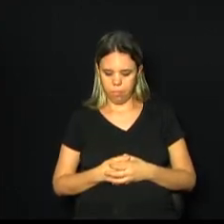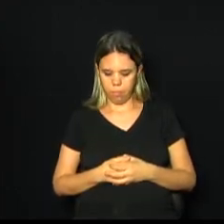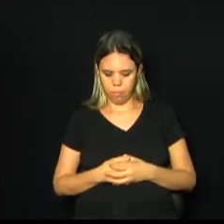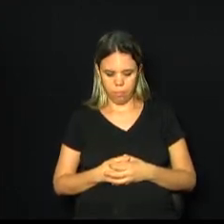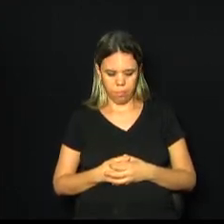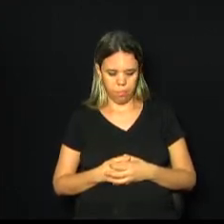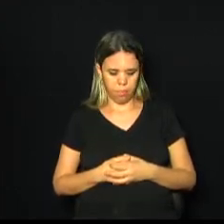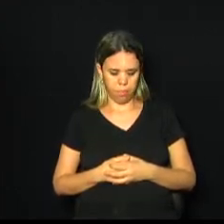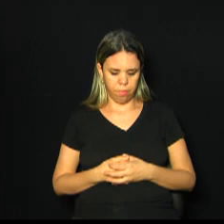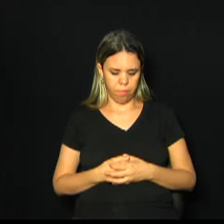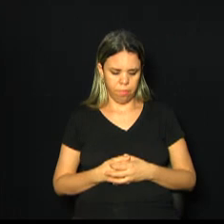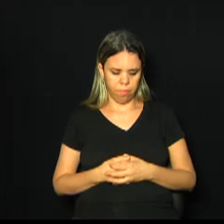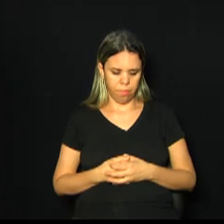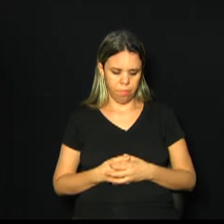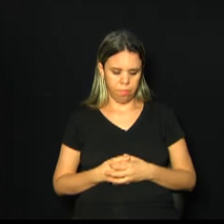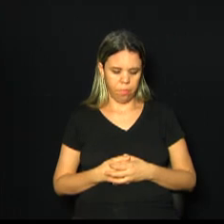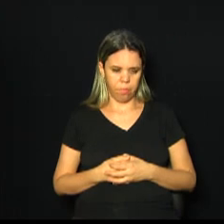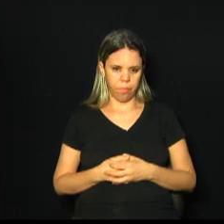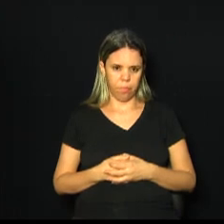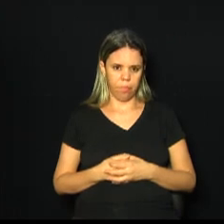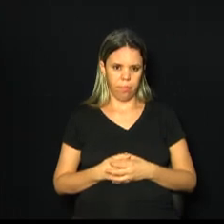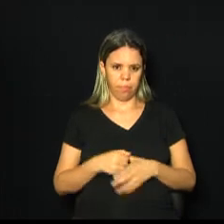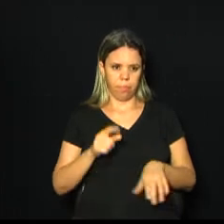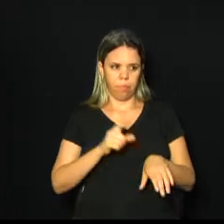Com relação ao ciclo